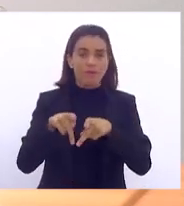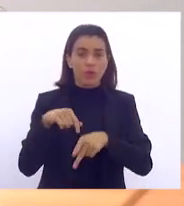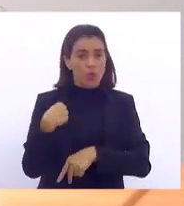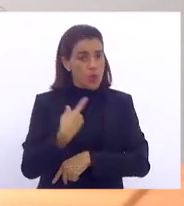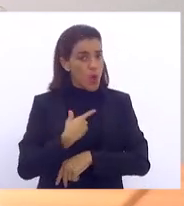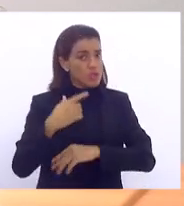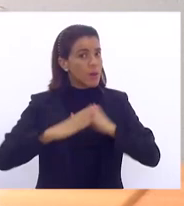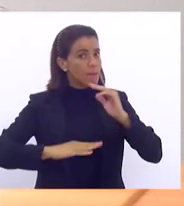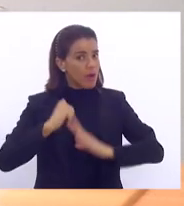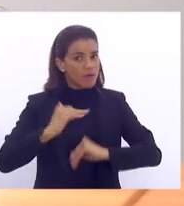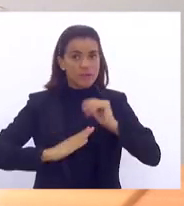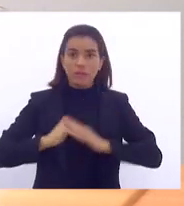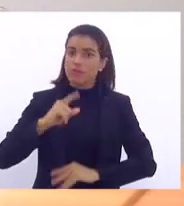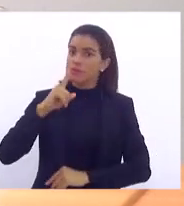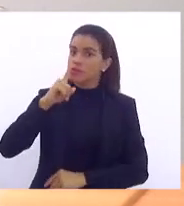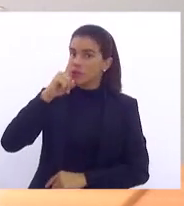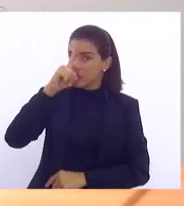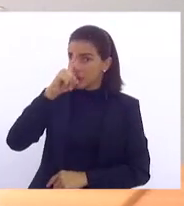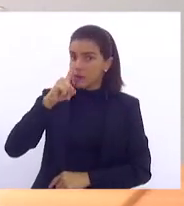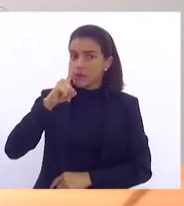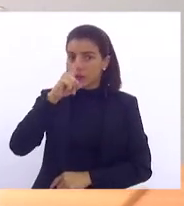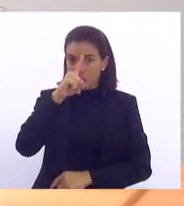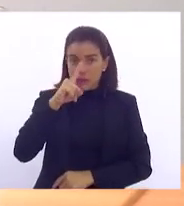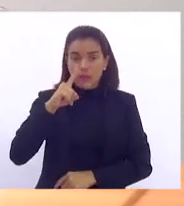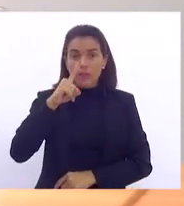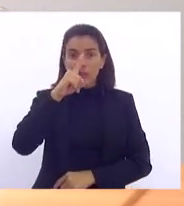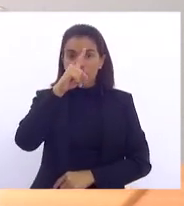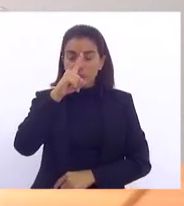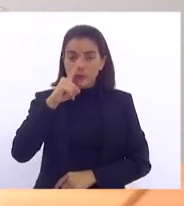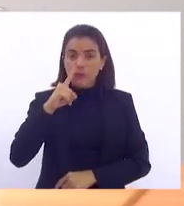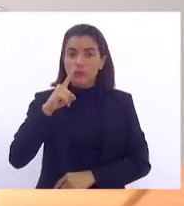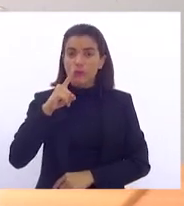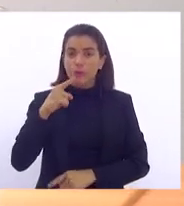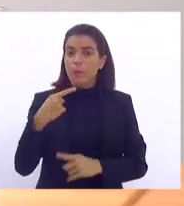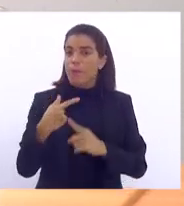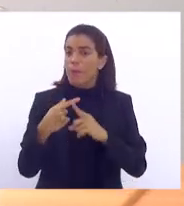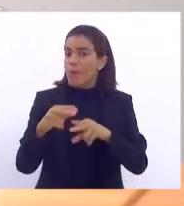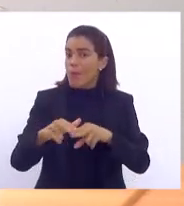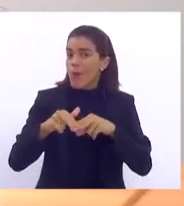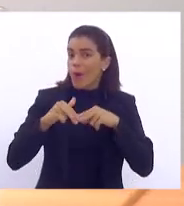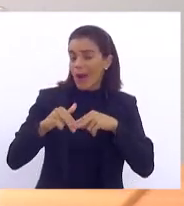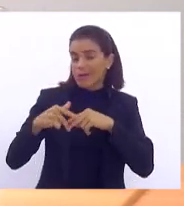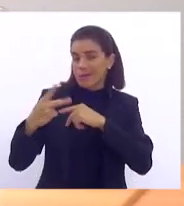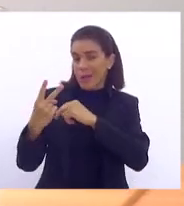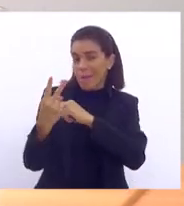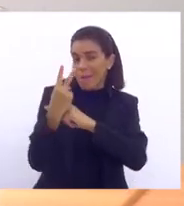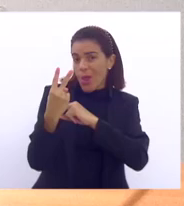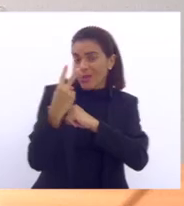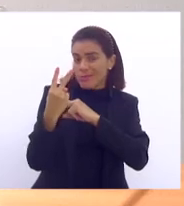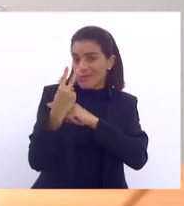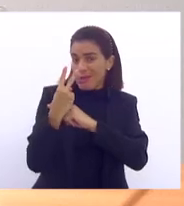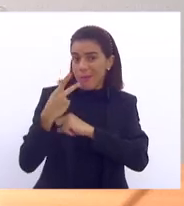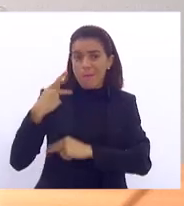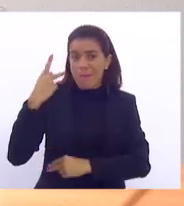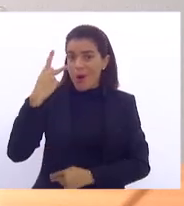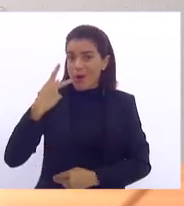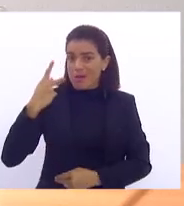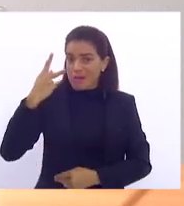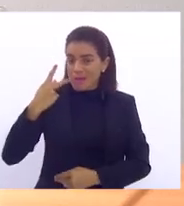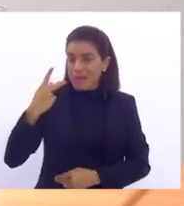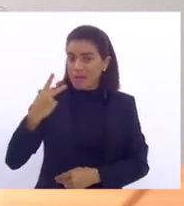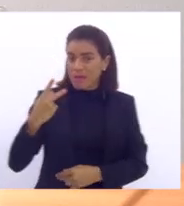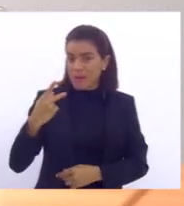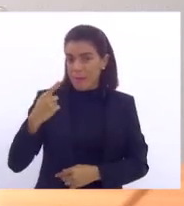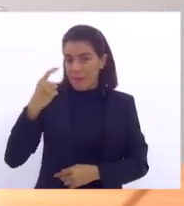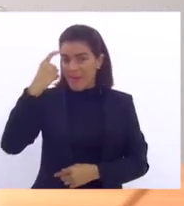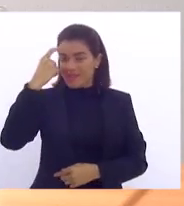Profissão de Risco inclusive com a questão da imunidade parlamentar que é muito confundida achando que